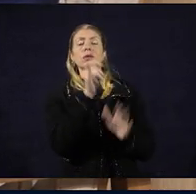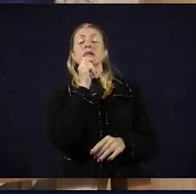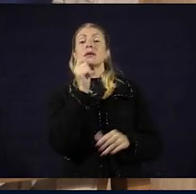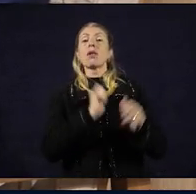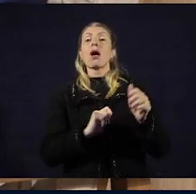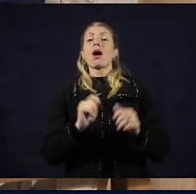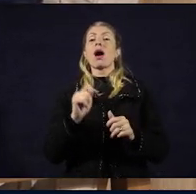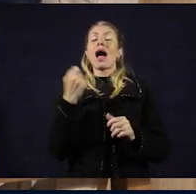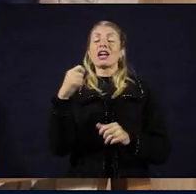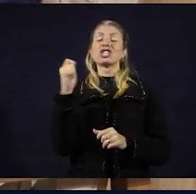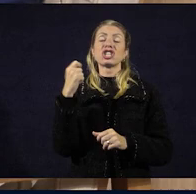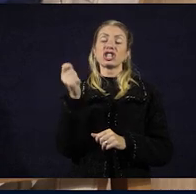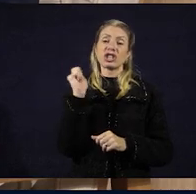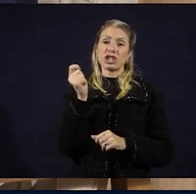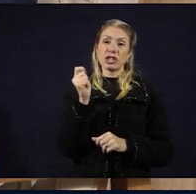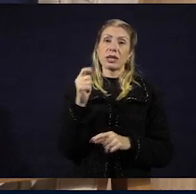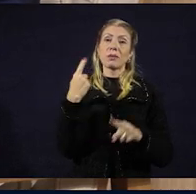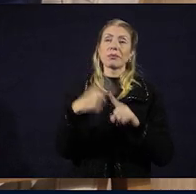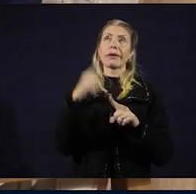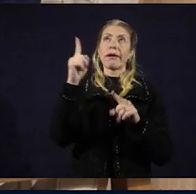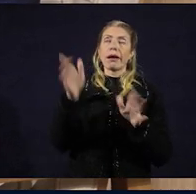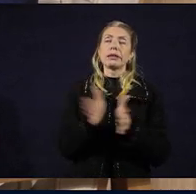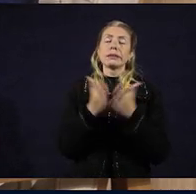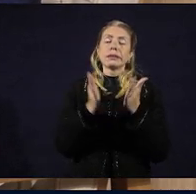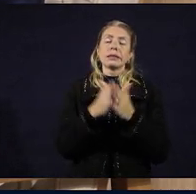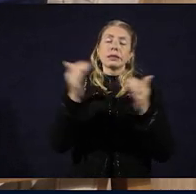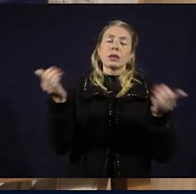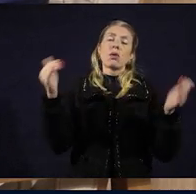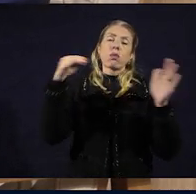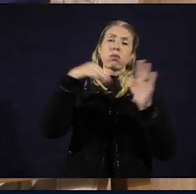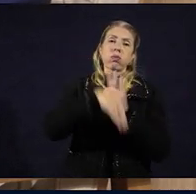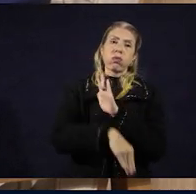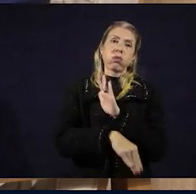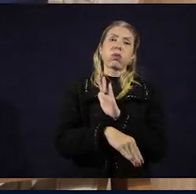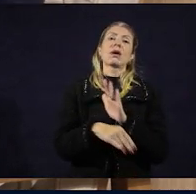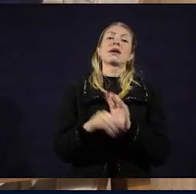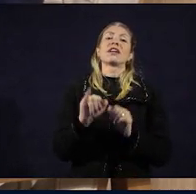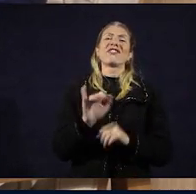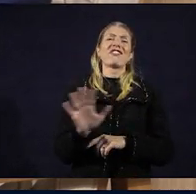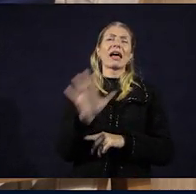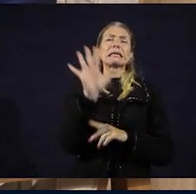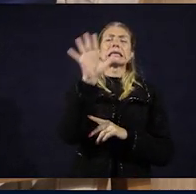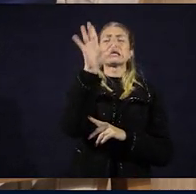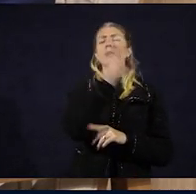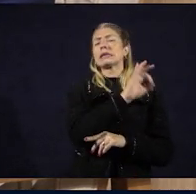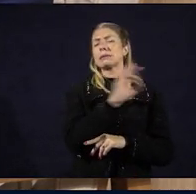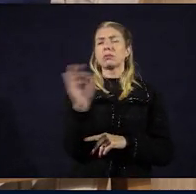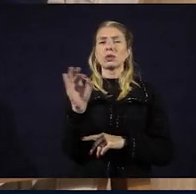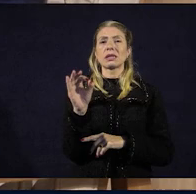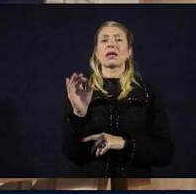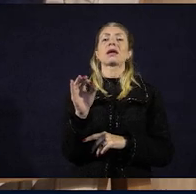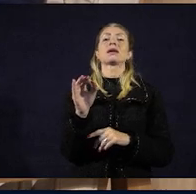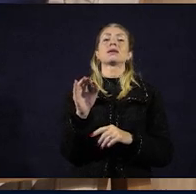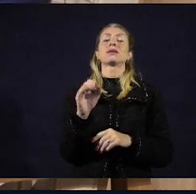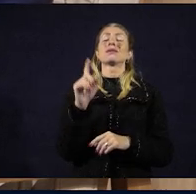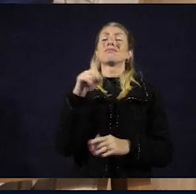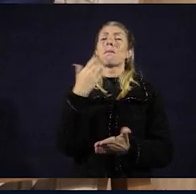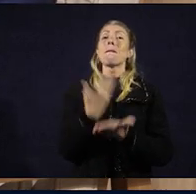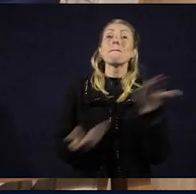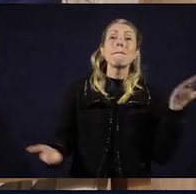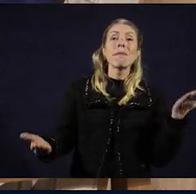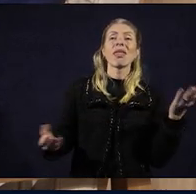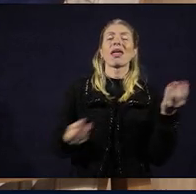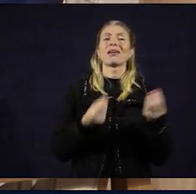Onde você vive um empobrecimento contínuo inflação perde 100% uma perda de renda enorme é uma perda de